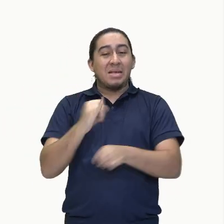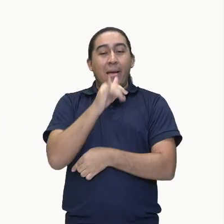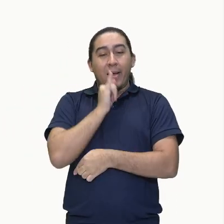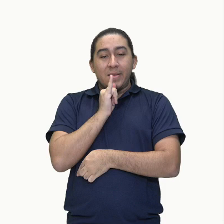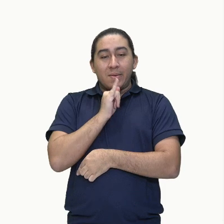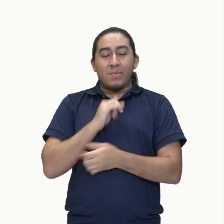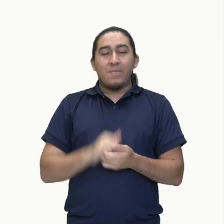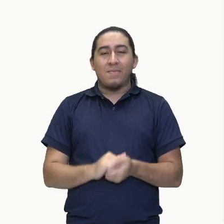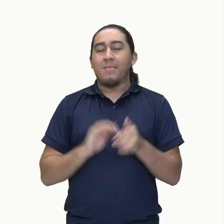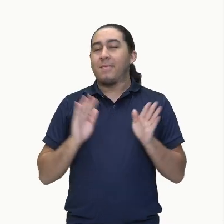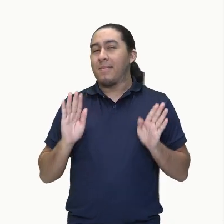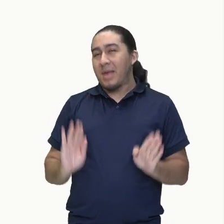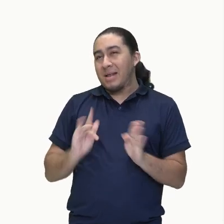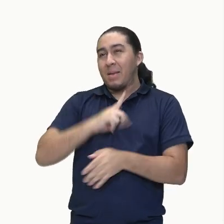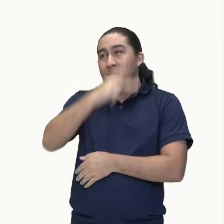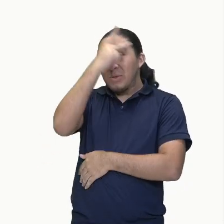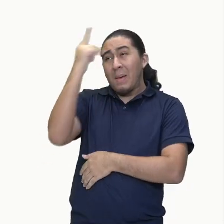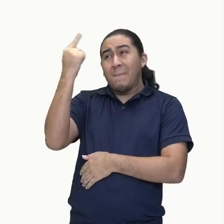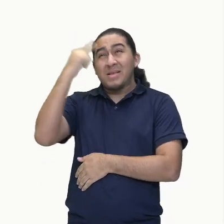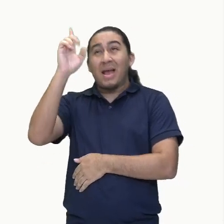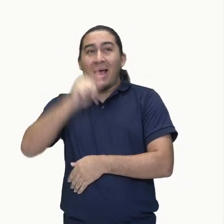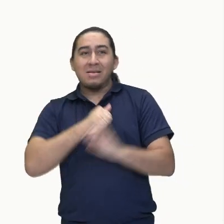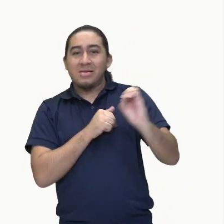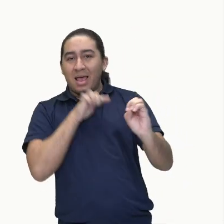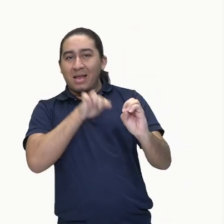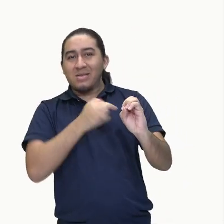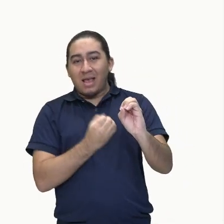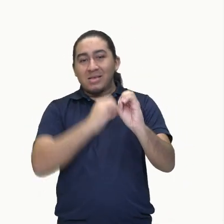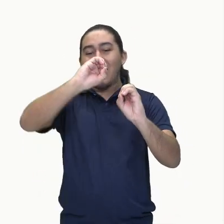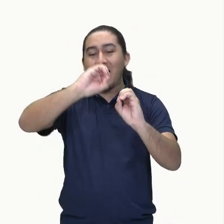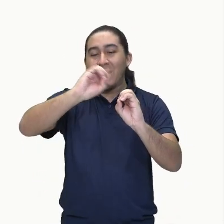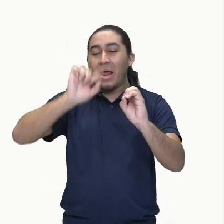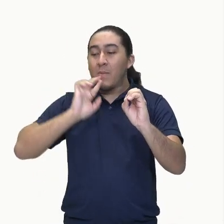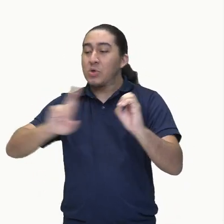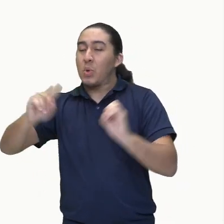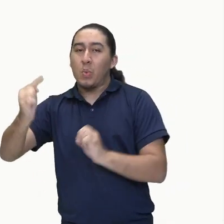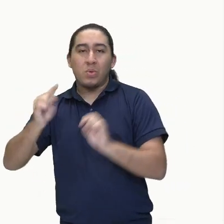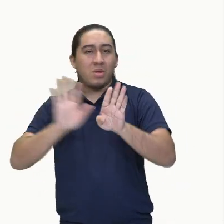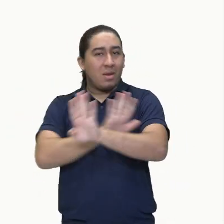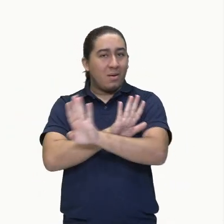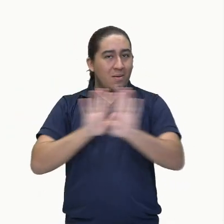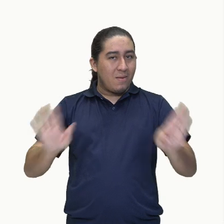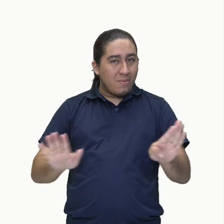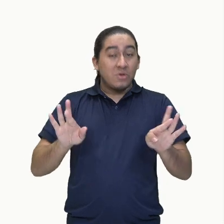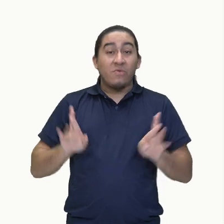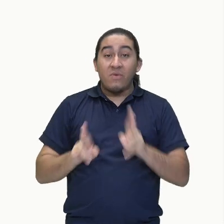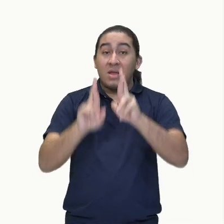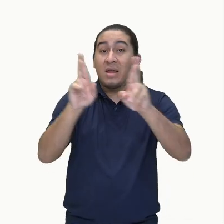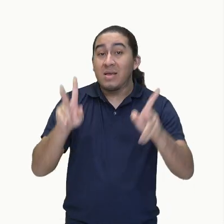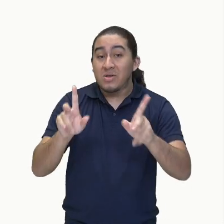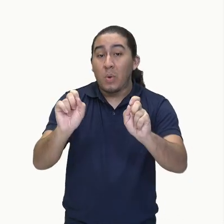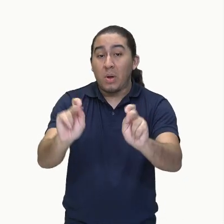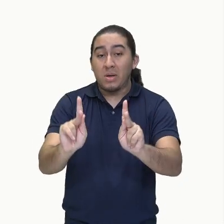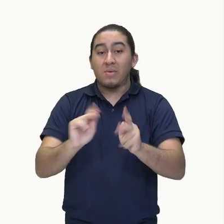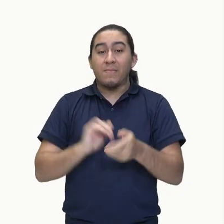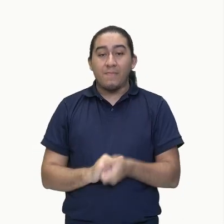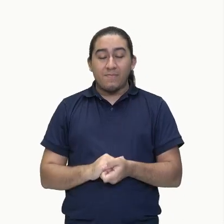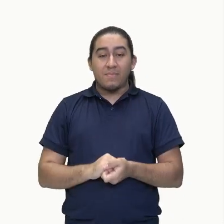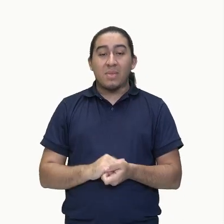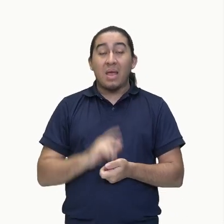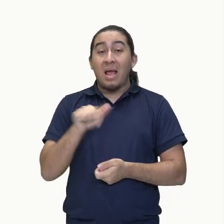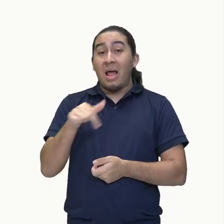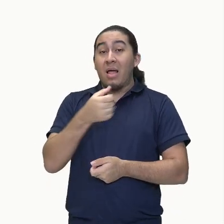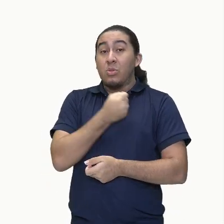tem aquela galera que pensa, e se for 0? 0 elevado a 0 vai dar 1? Não, nesse caso aqui a gente define potência só de números